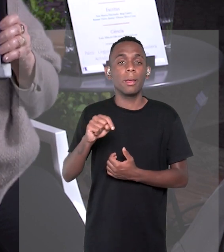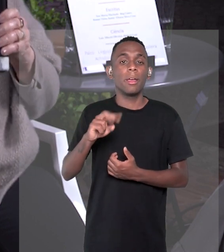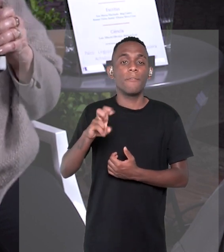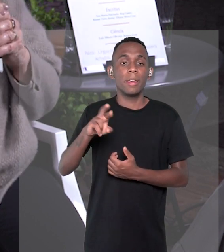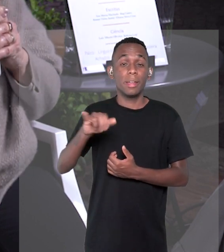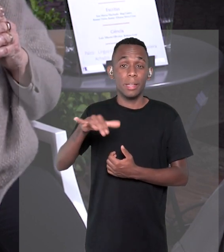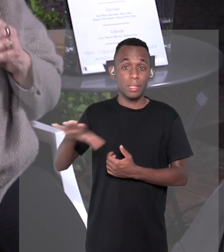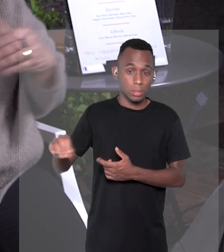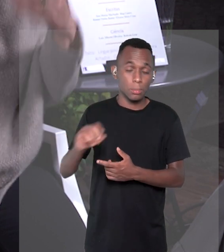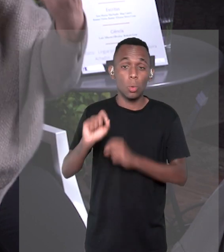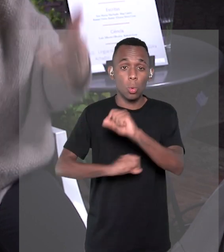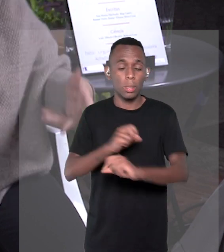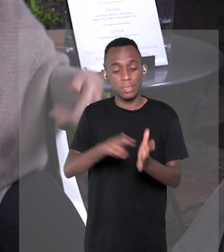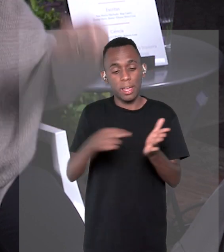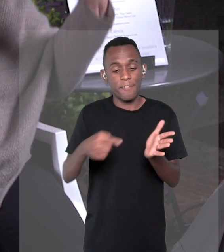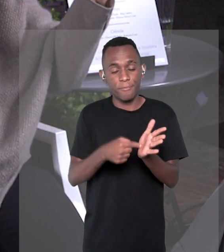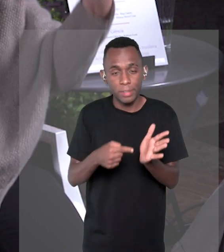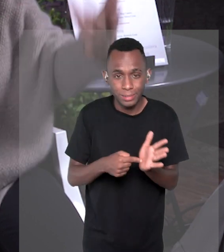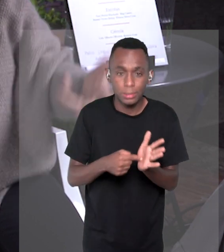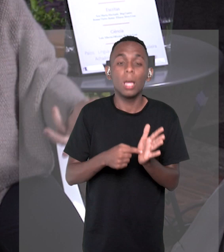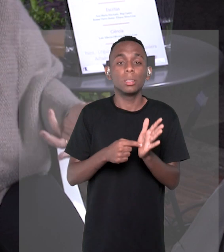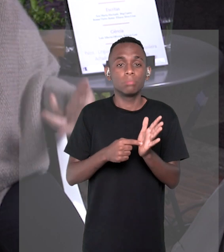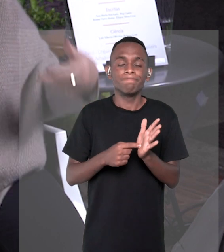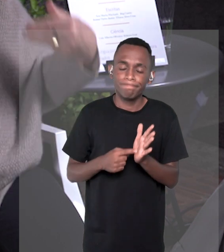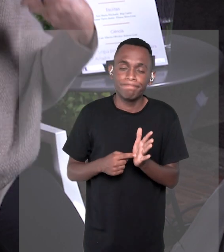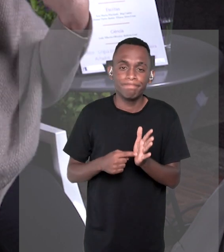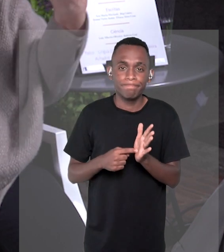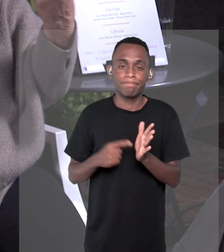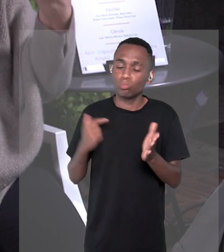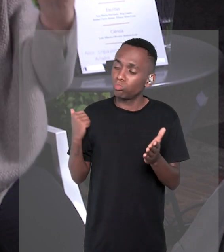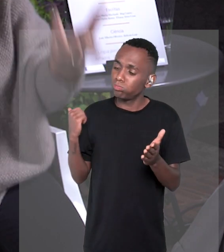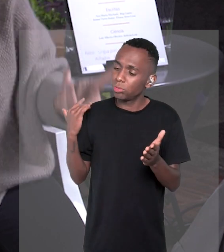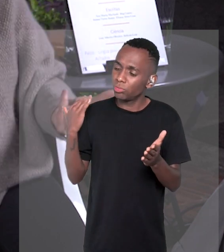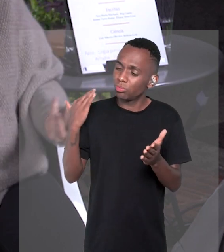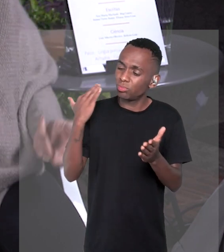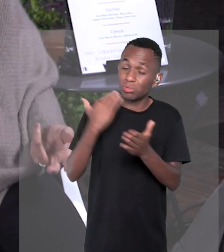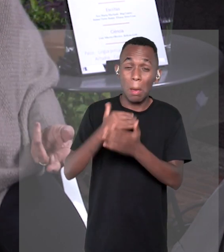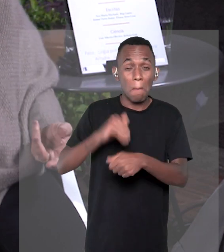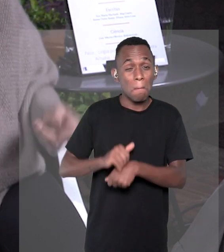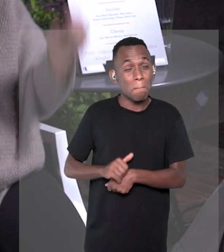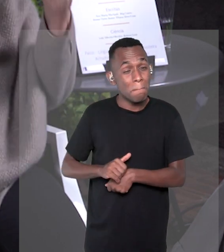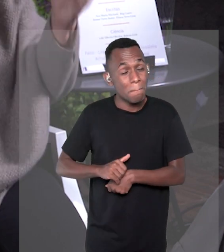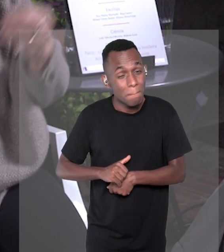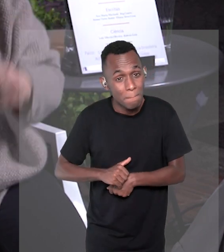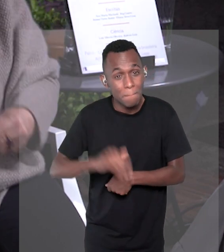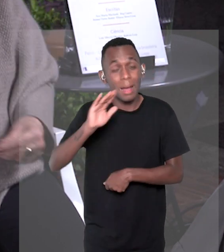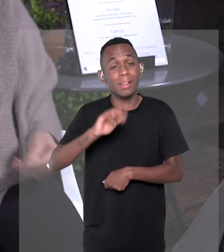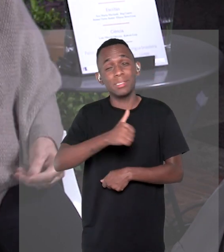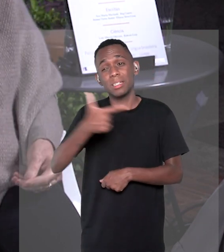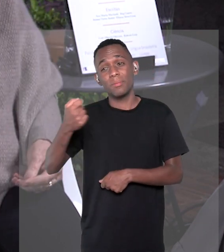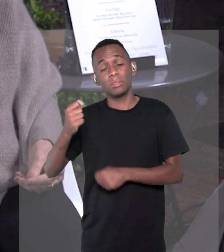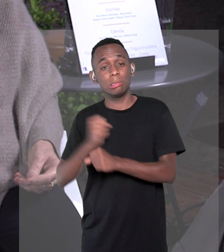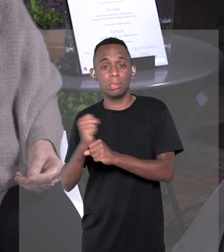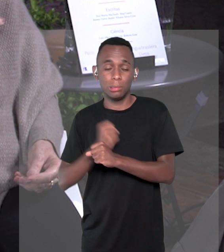justamente saber qual é a nossa história, qual foi a nossa história, procurar entender o seu país, isso é um